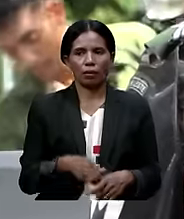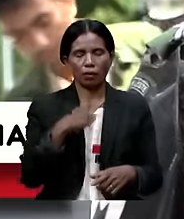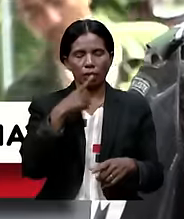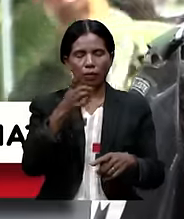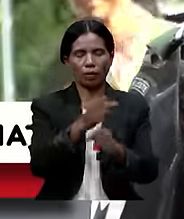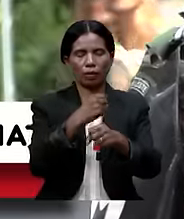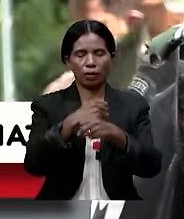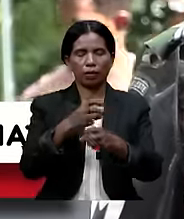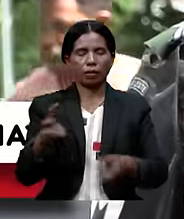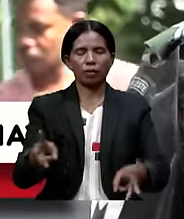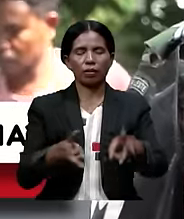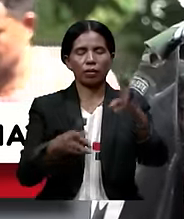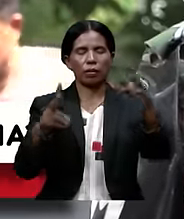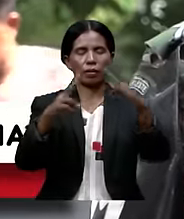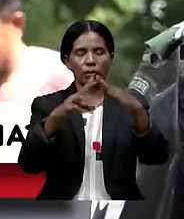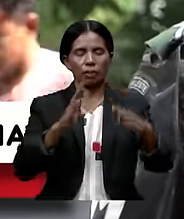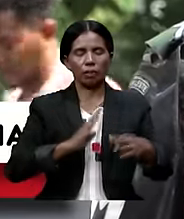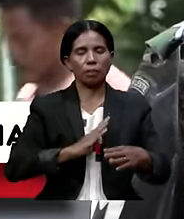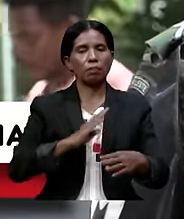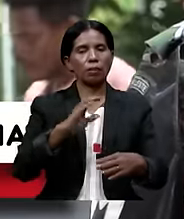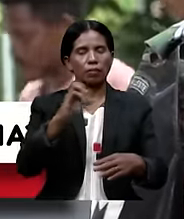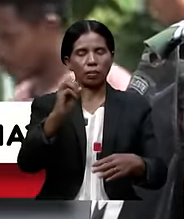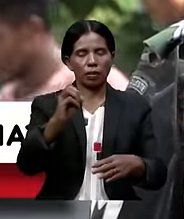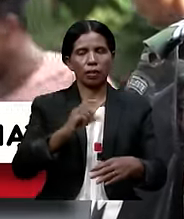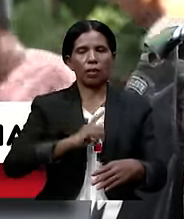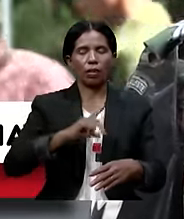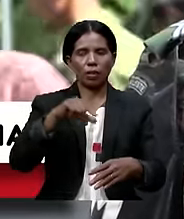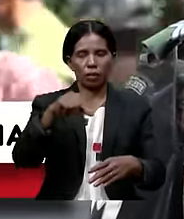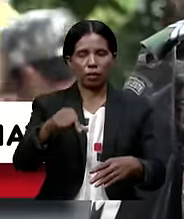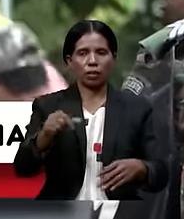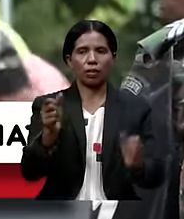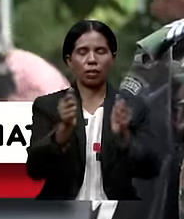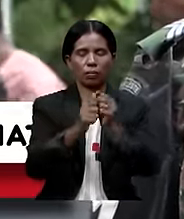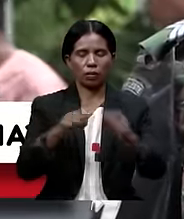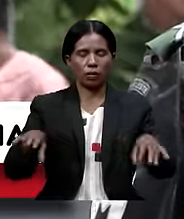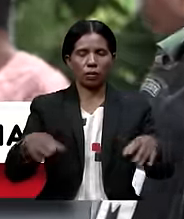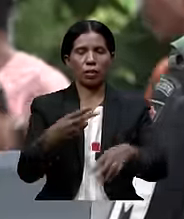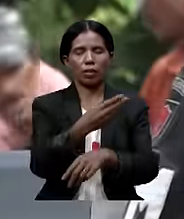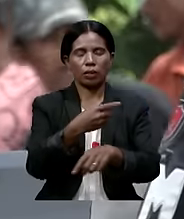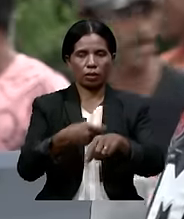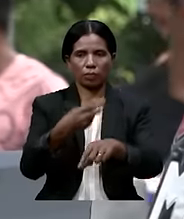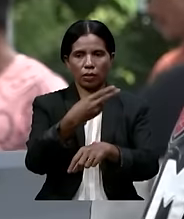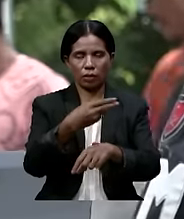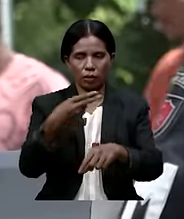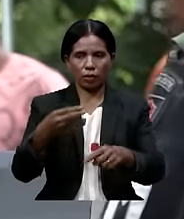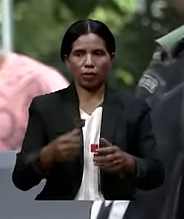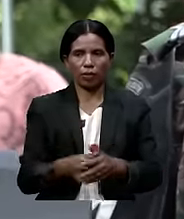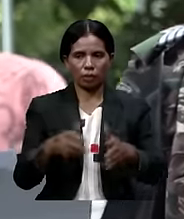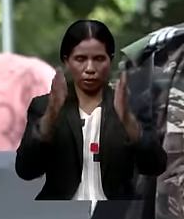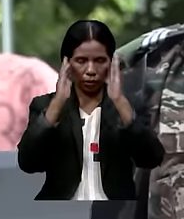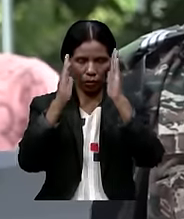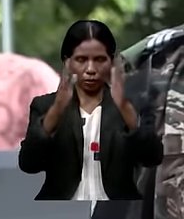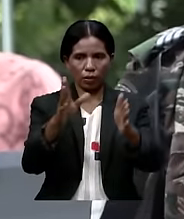construção da estrada que liga Maubara a Lois durante a ocupação Indonésia. Foi uma